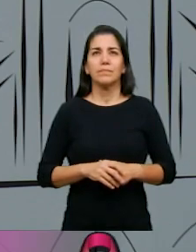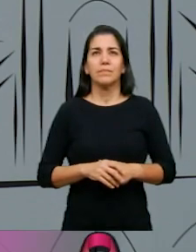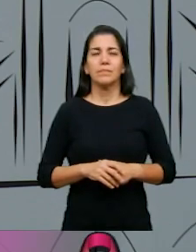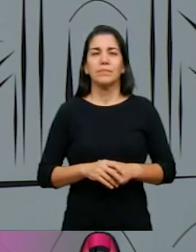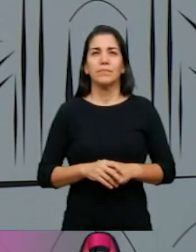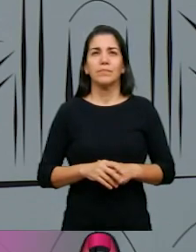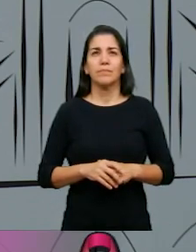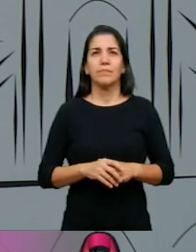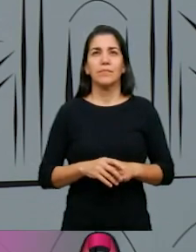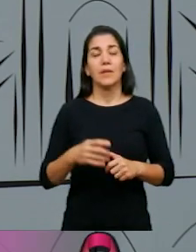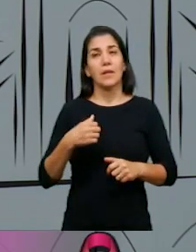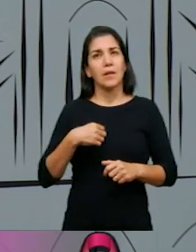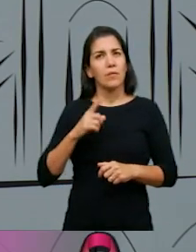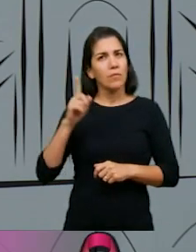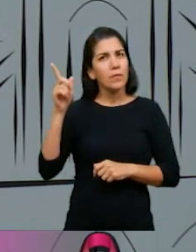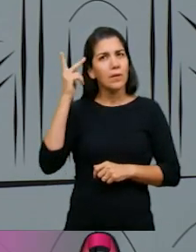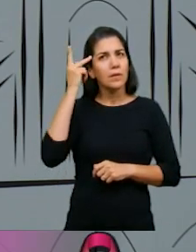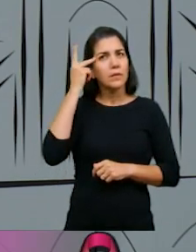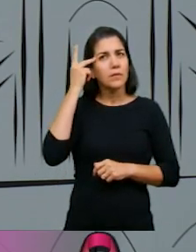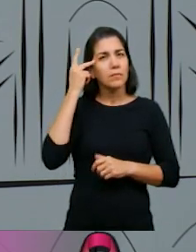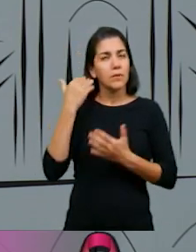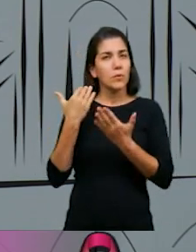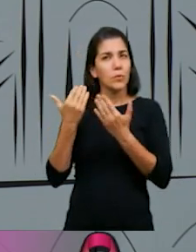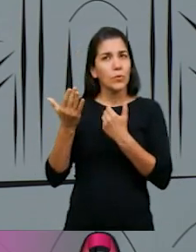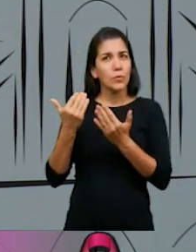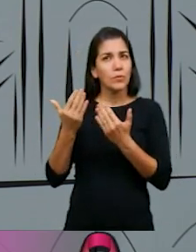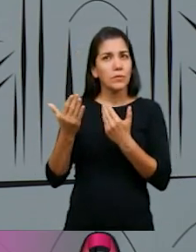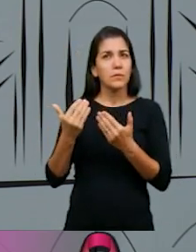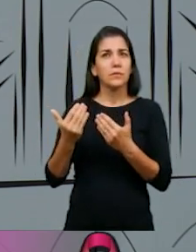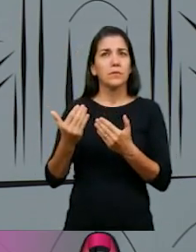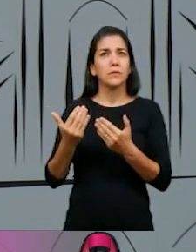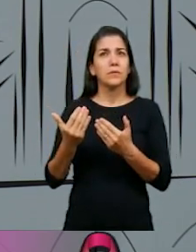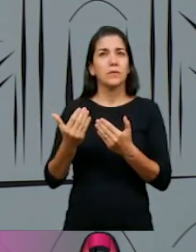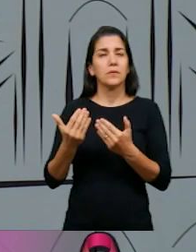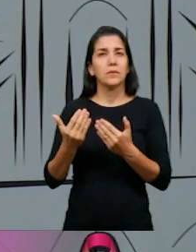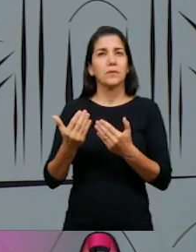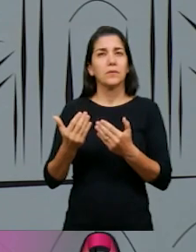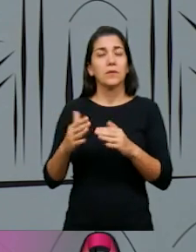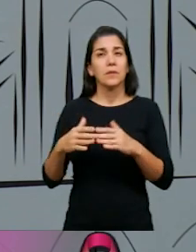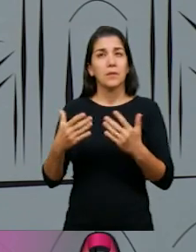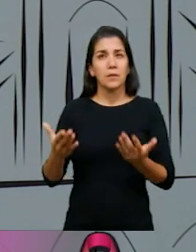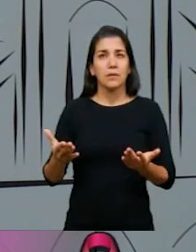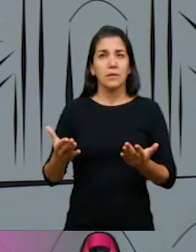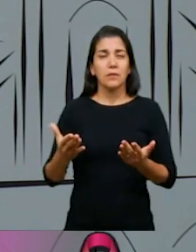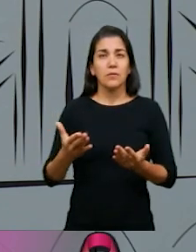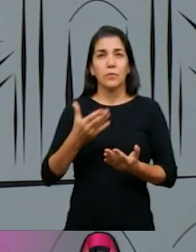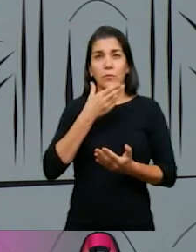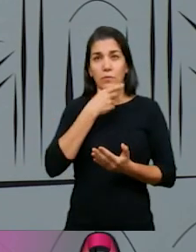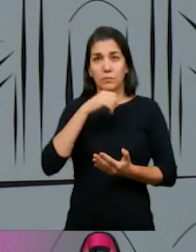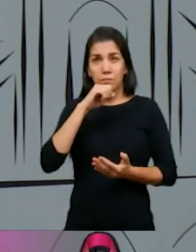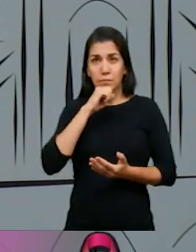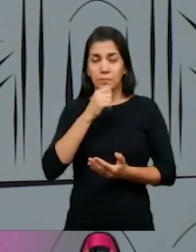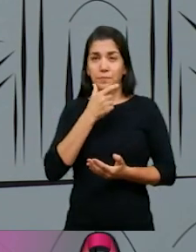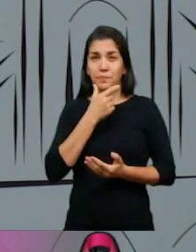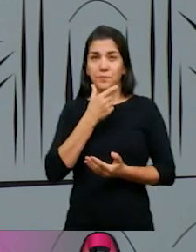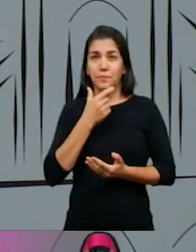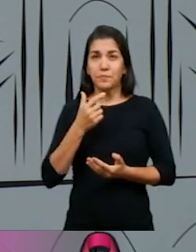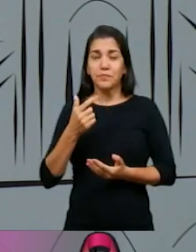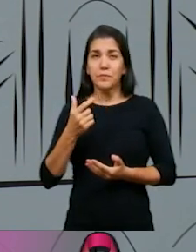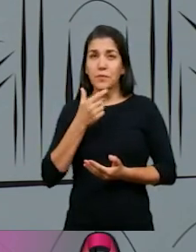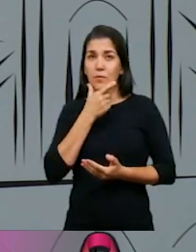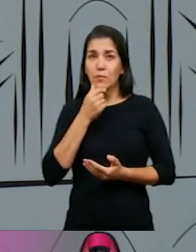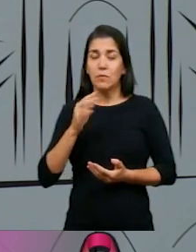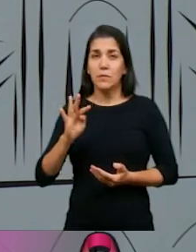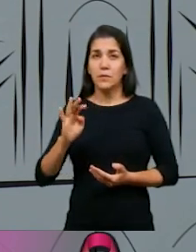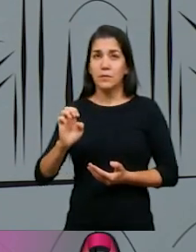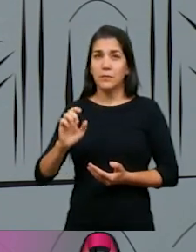estava lá no gabinete do capitão Telhada, também o pai dele estava presente, eu acho que aí passou ali nas imagens, né?